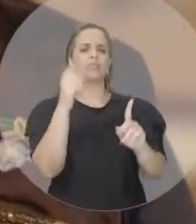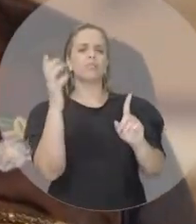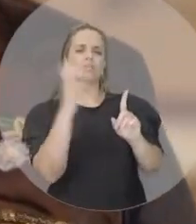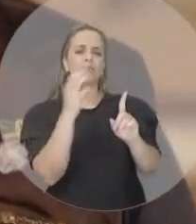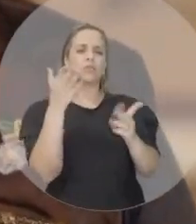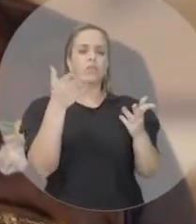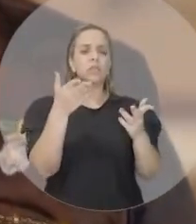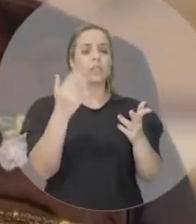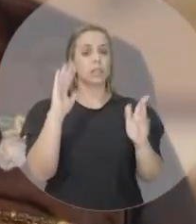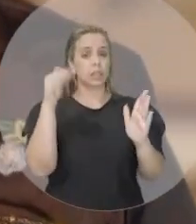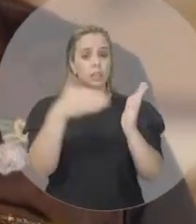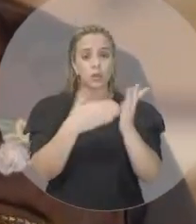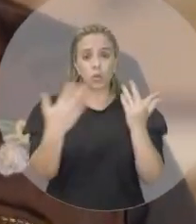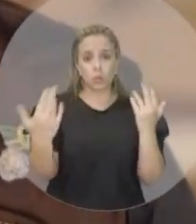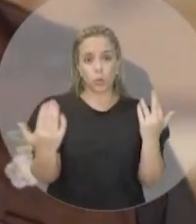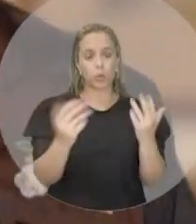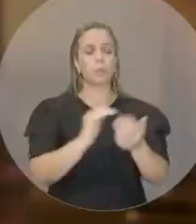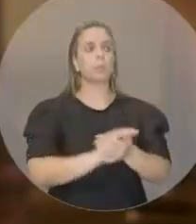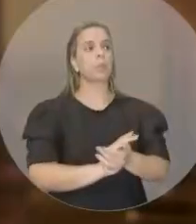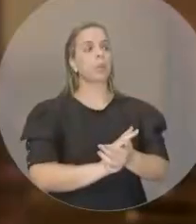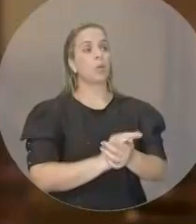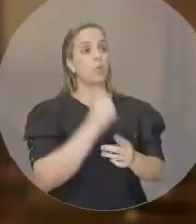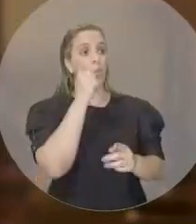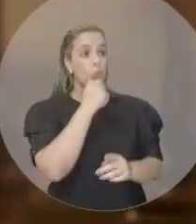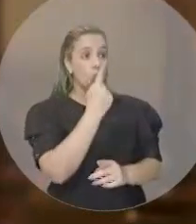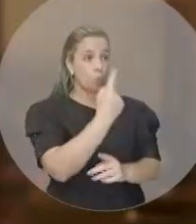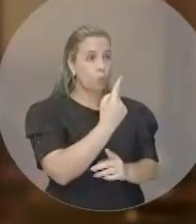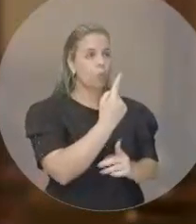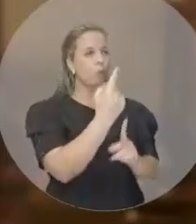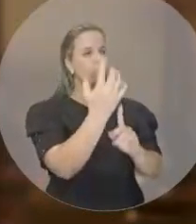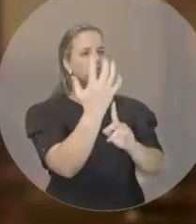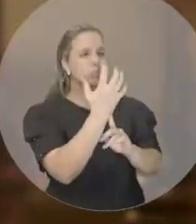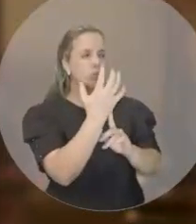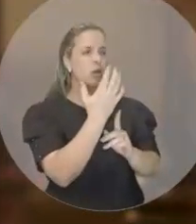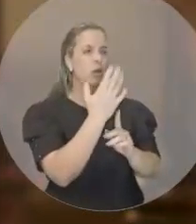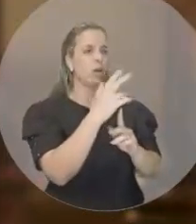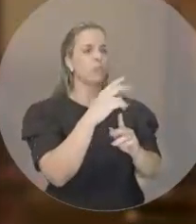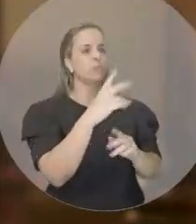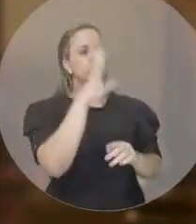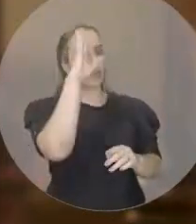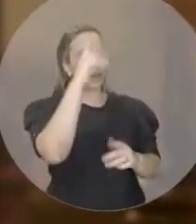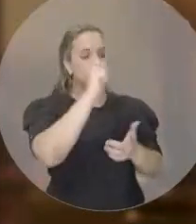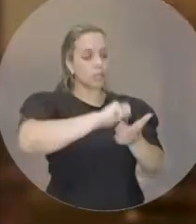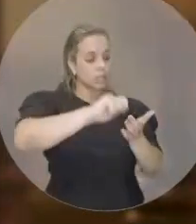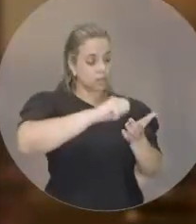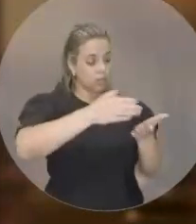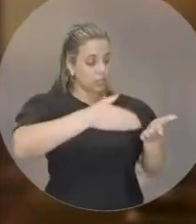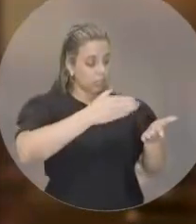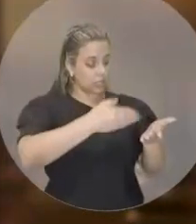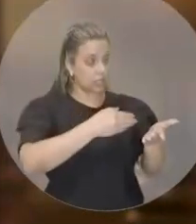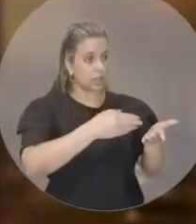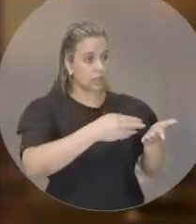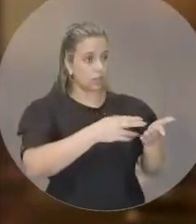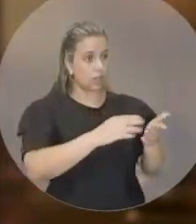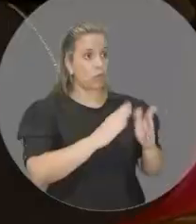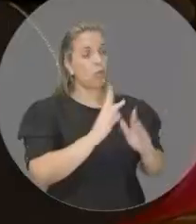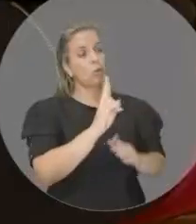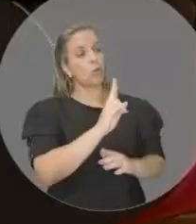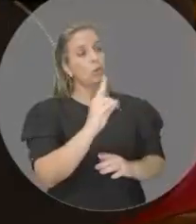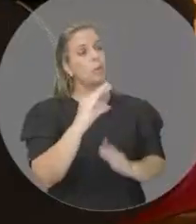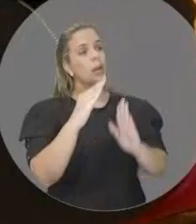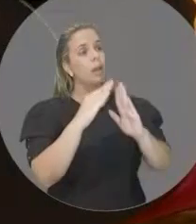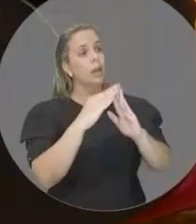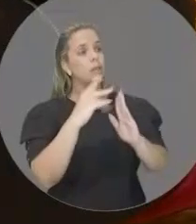influenciaram e te influenciam até hoje? Uma das autoras que me influenciou nesse processo da escrita agora do livro, A Casa do